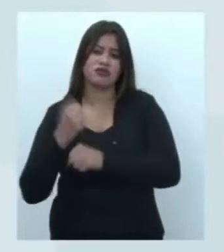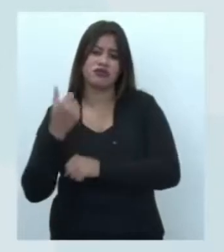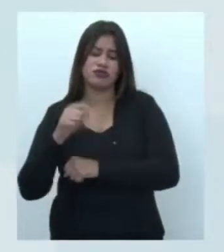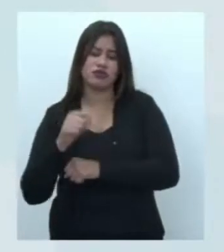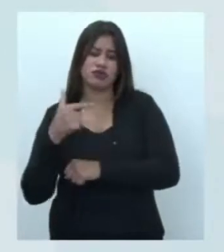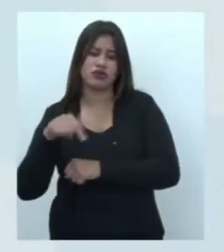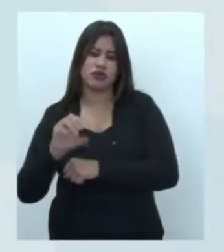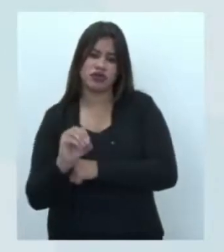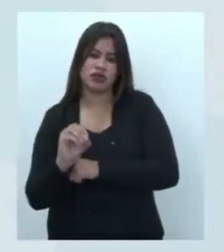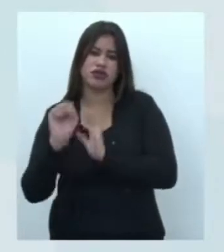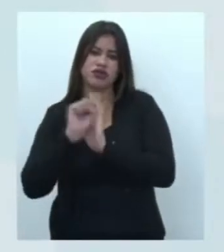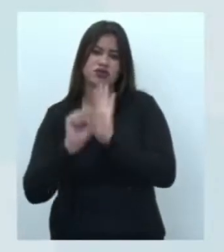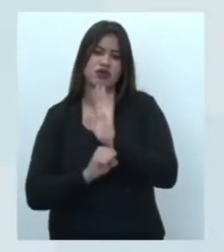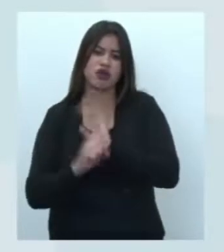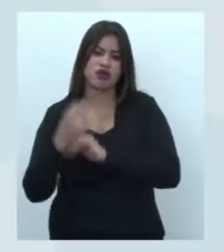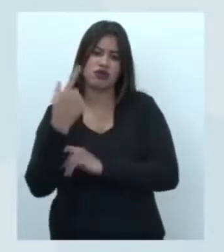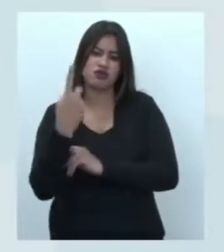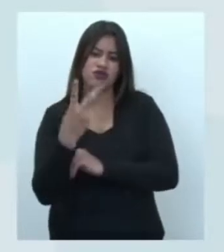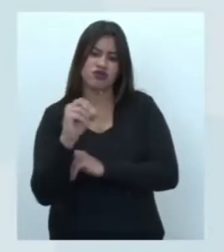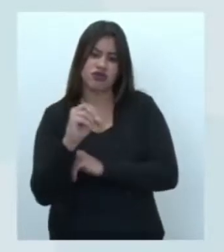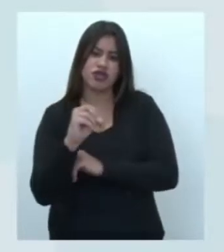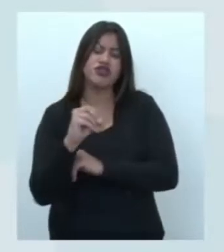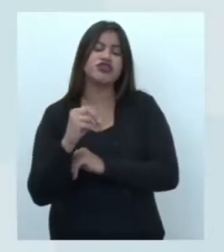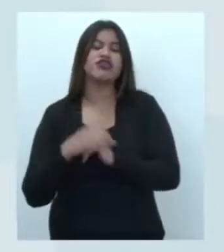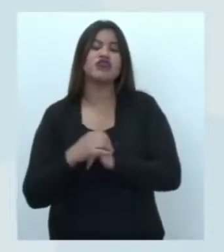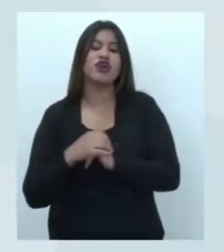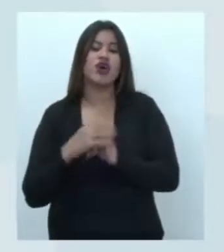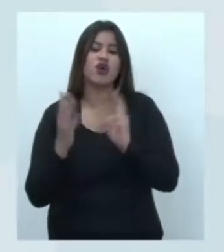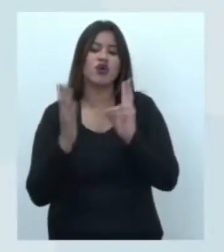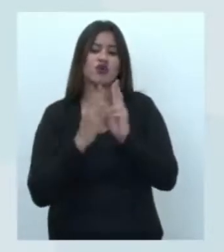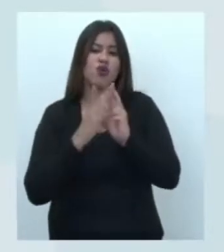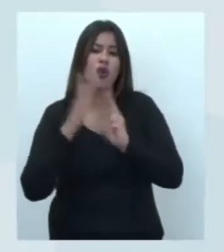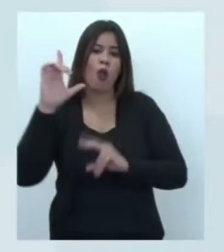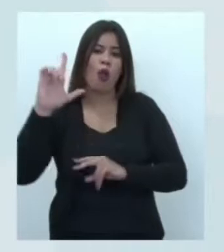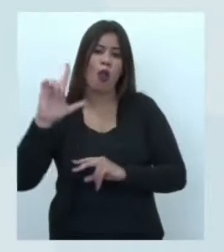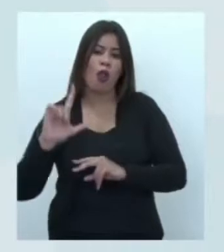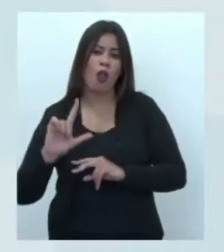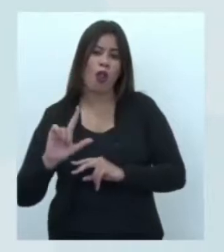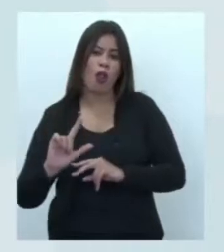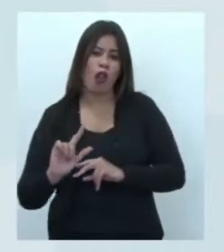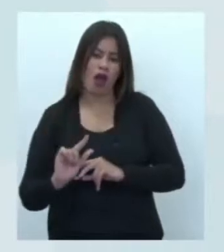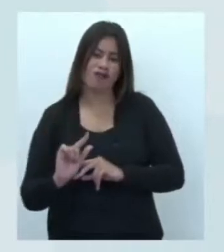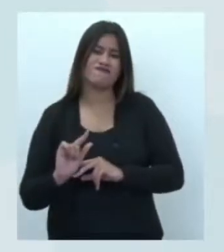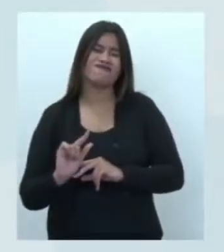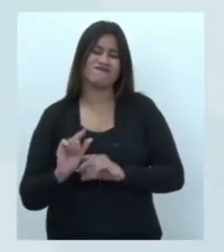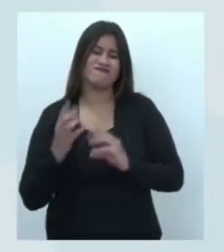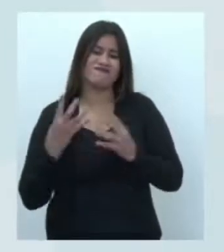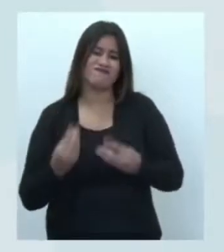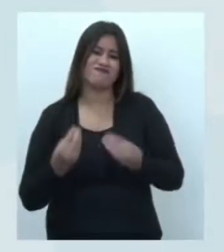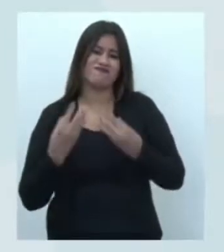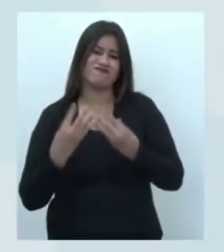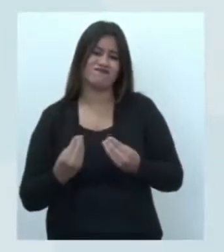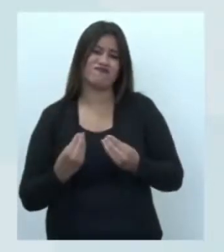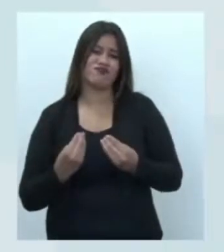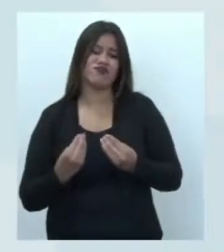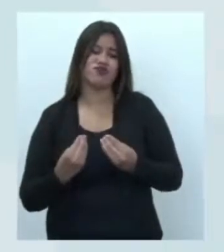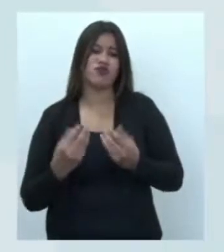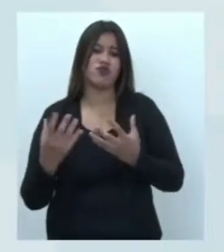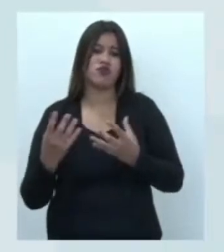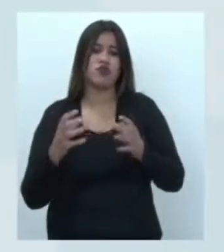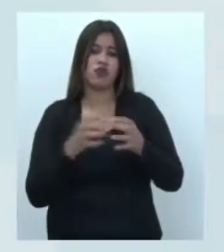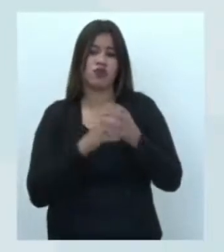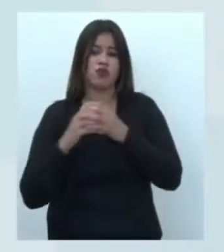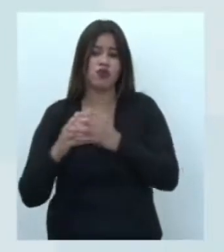século XX, a população indígena brasileira decresceu de forma muito significativa e vários povos